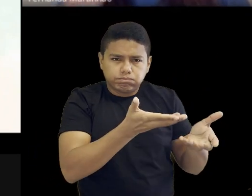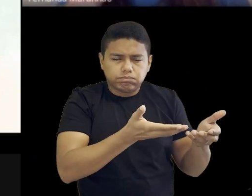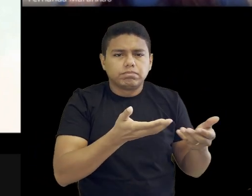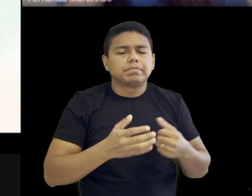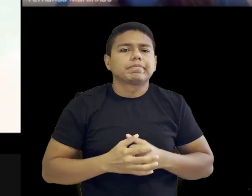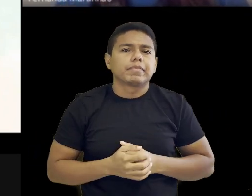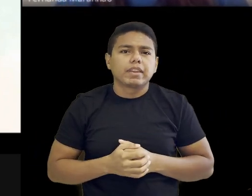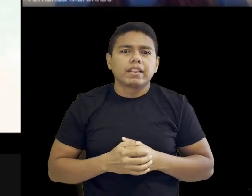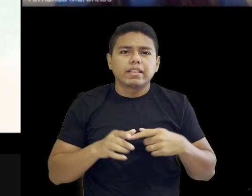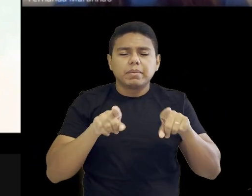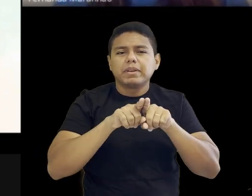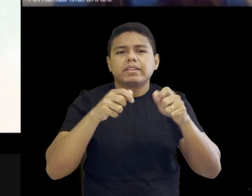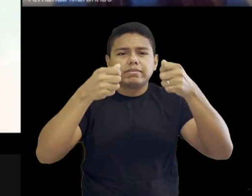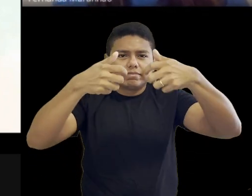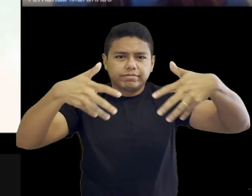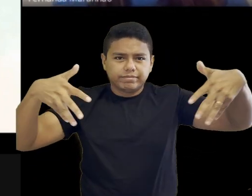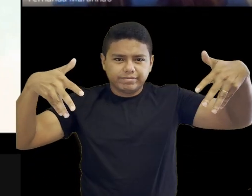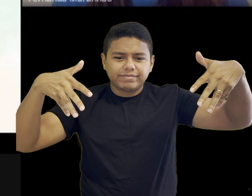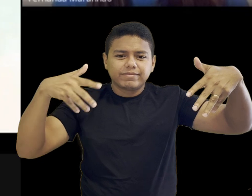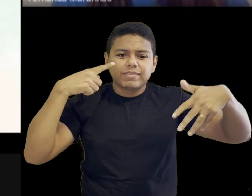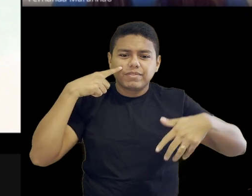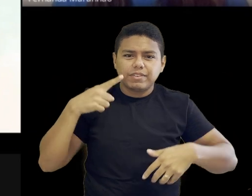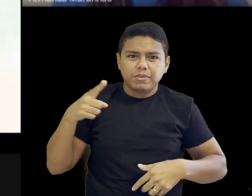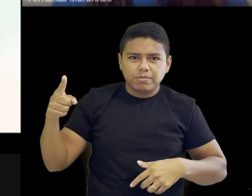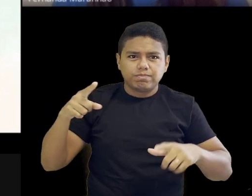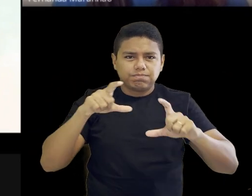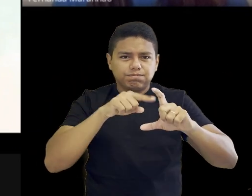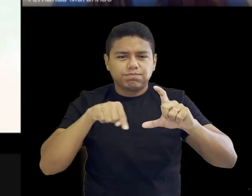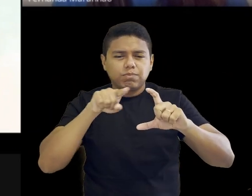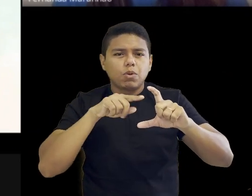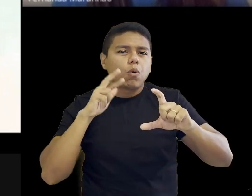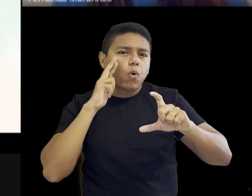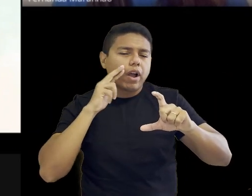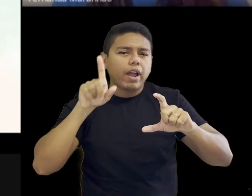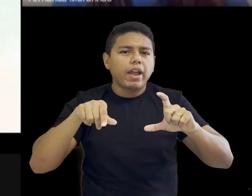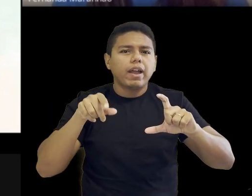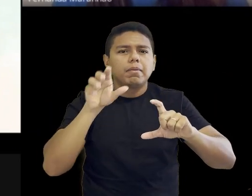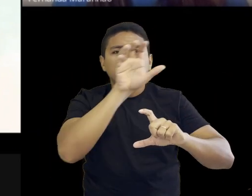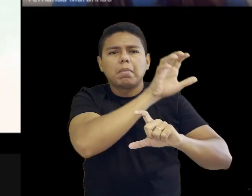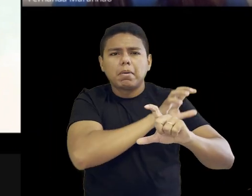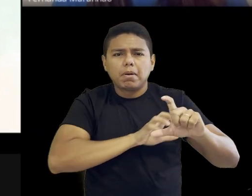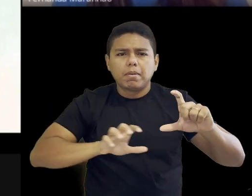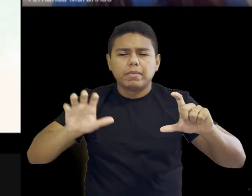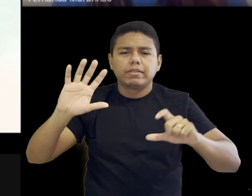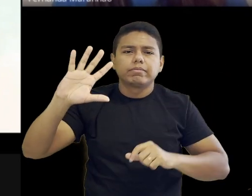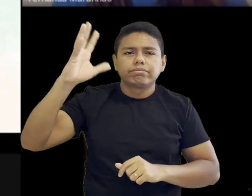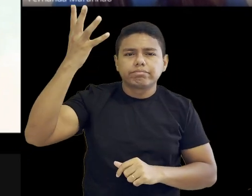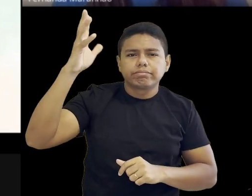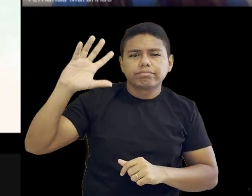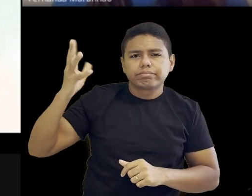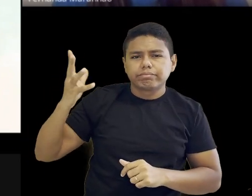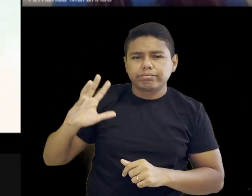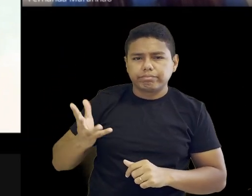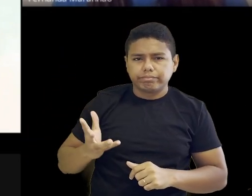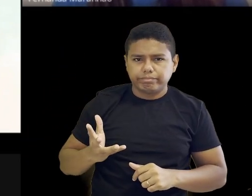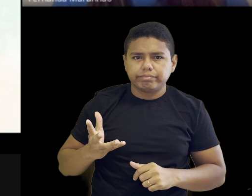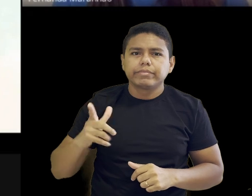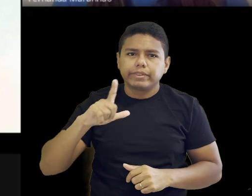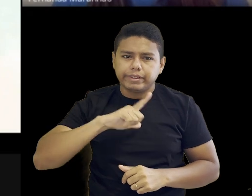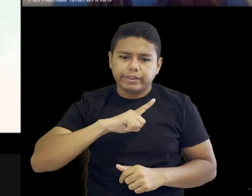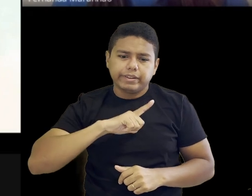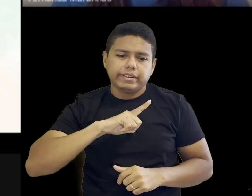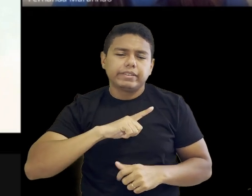direita, nós podemos ver um fluxograma, cujo centro é cor-de-rosa, onde se lê intercorrências na gestação, e em torno